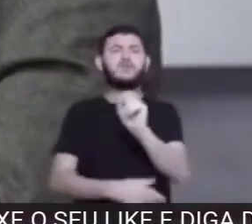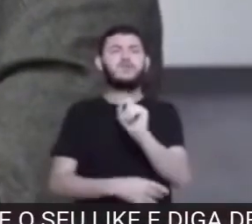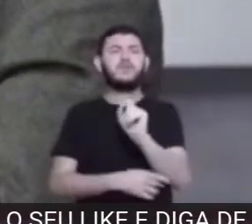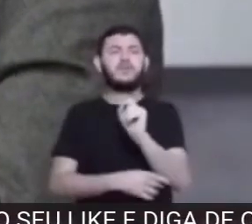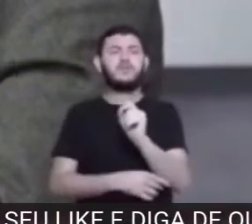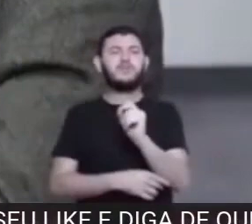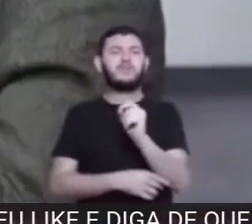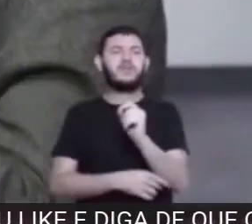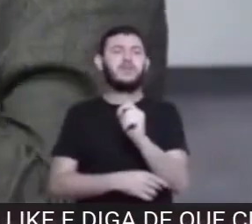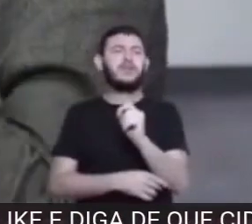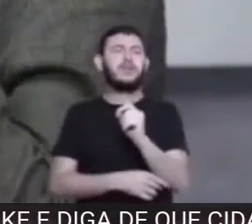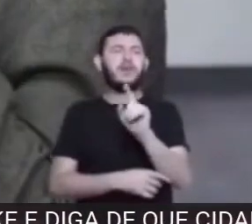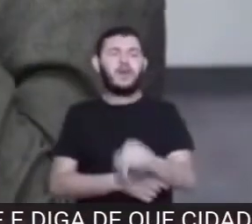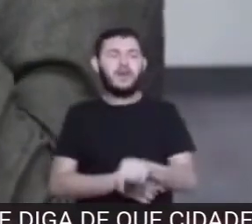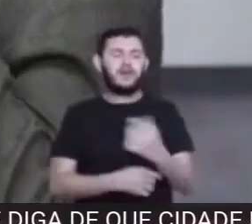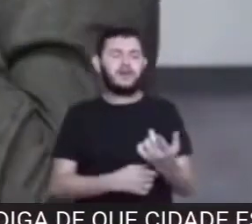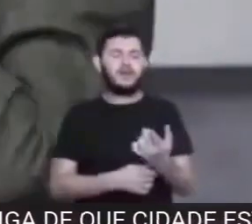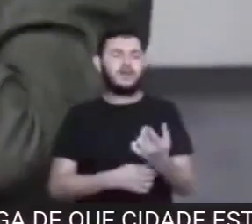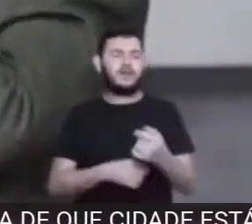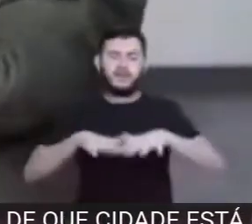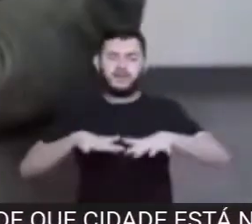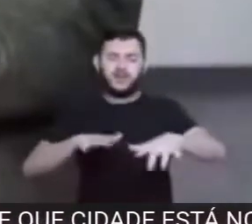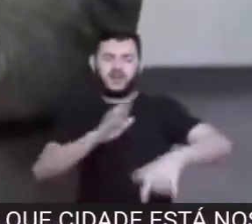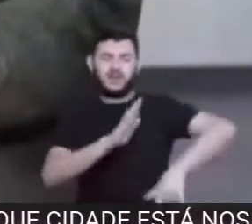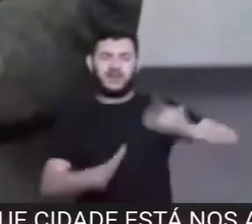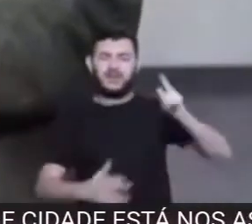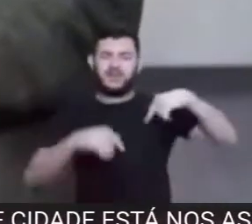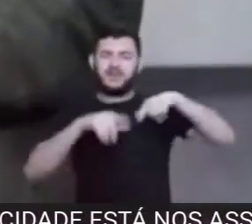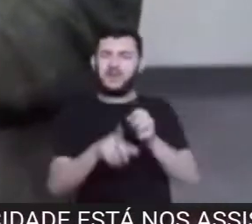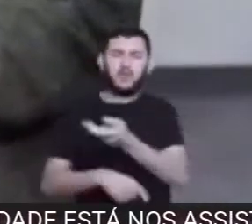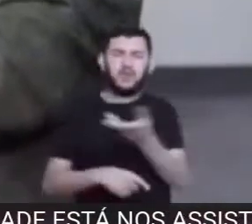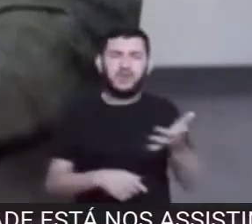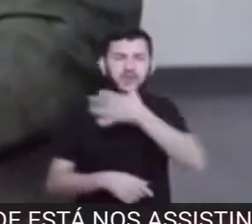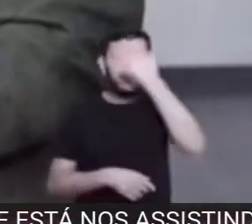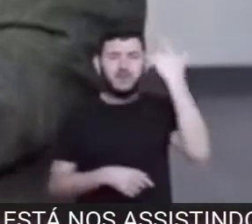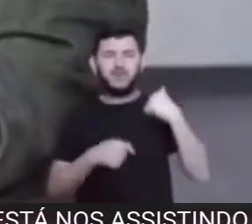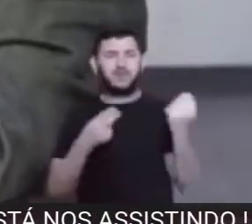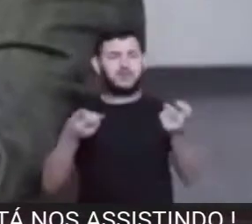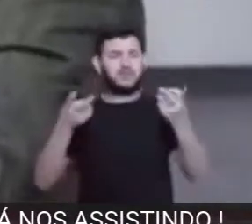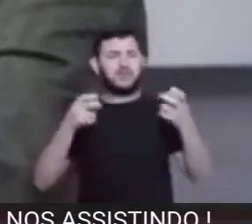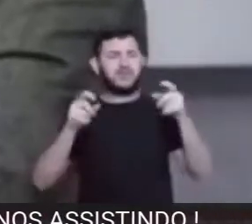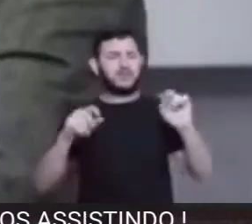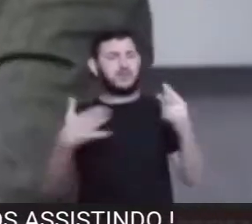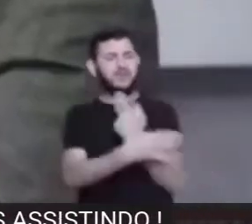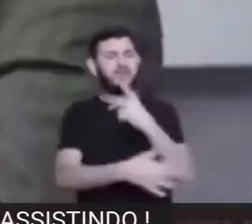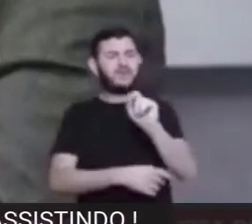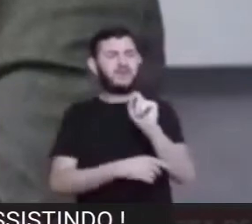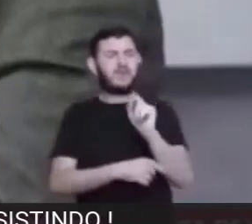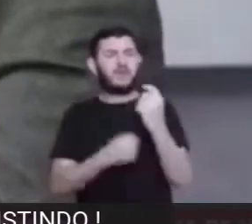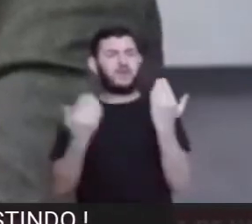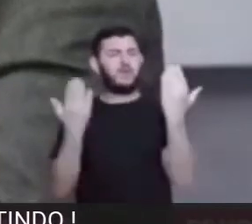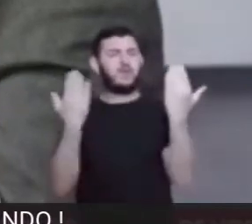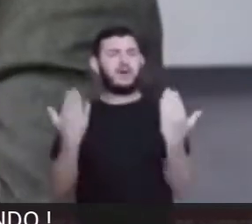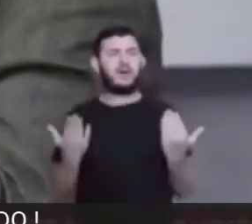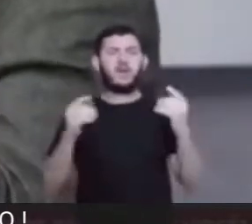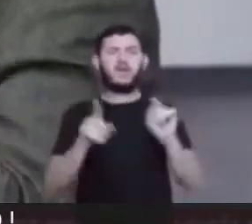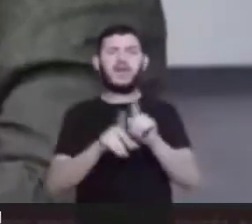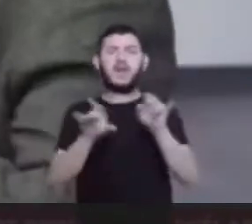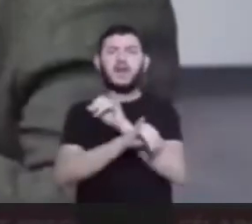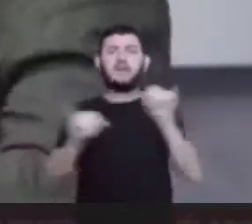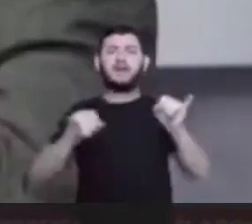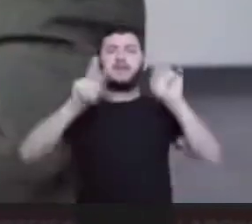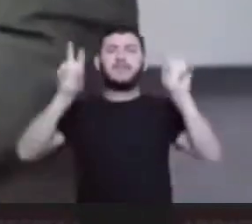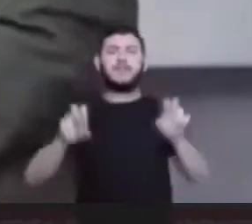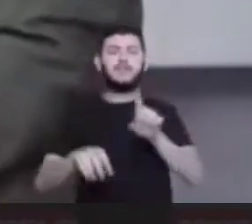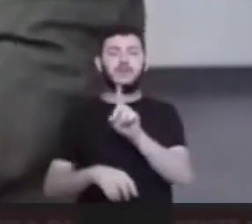no protesto anterior. Muitas pessoas enxergam já uma avalanche semelhante à campanha das diretas. Aí eu pergunto, o